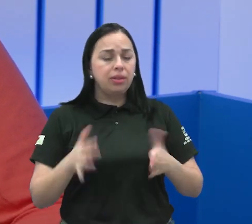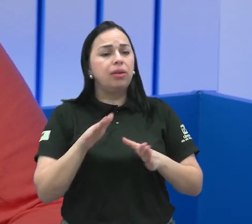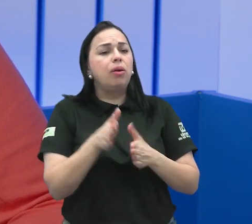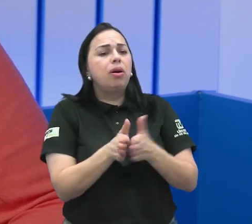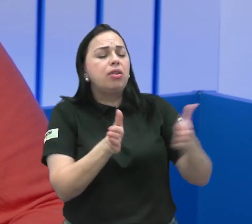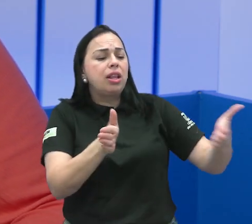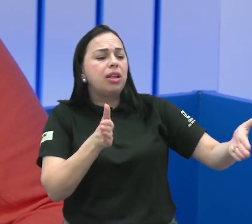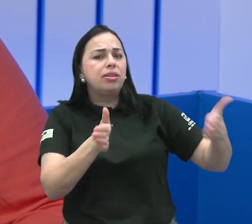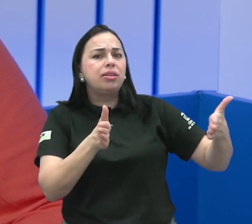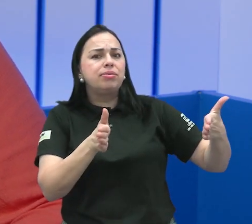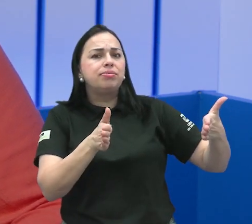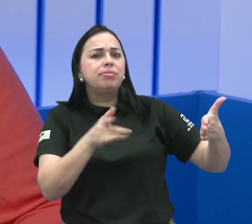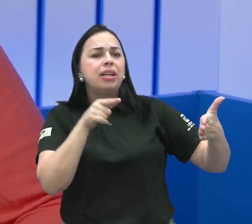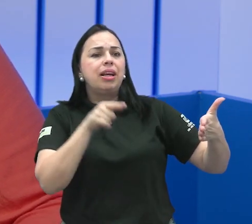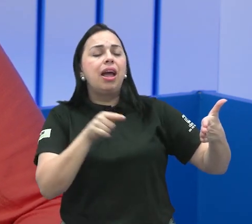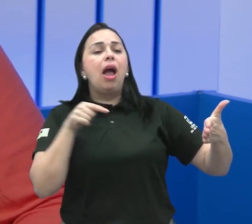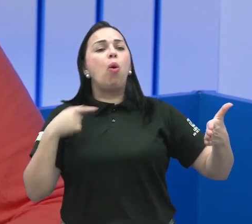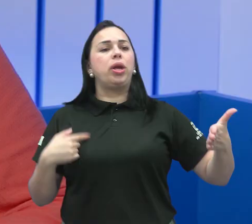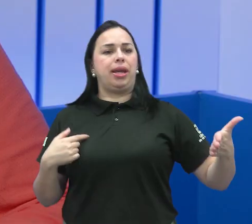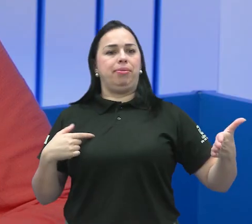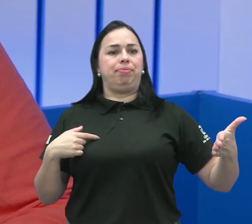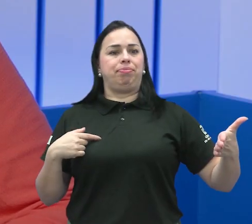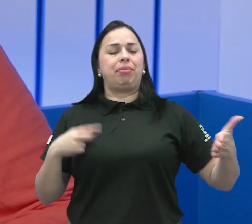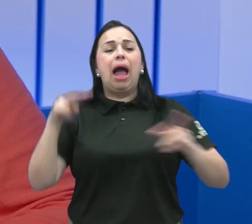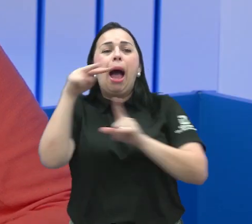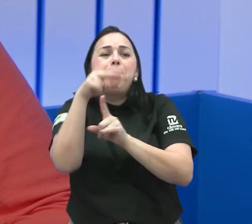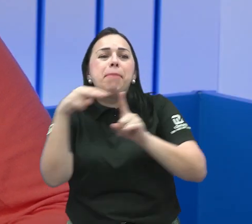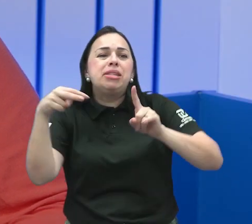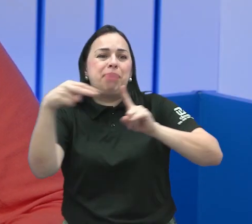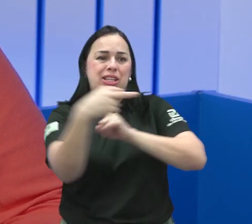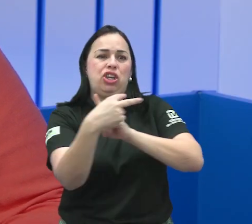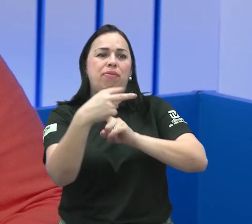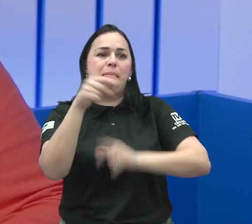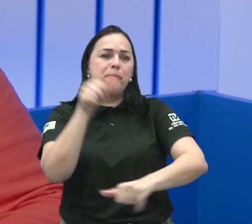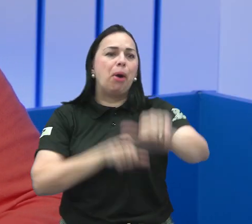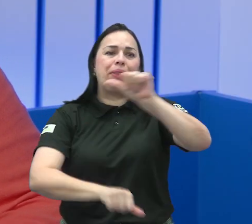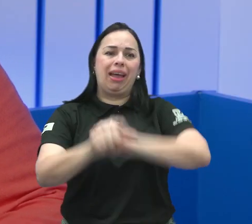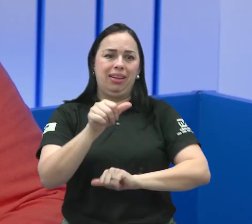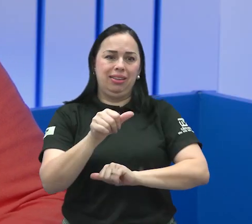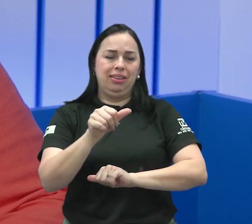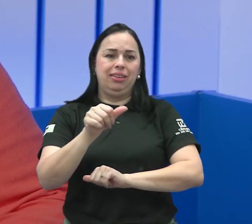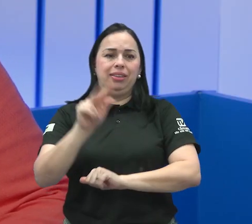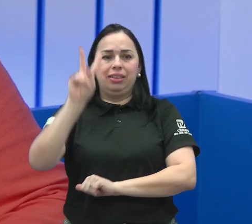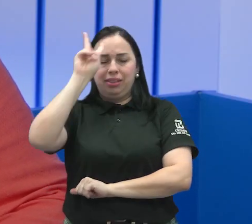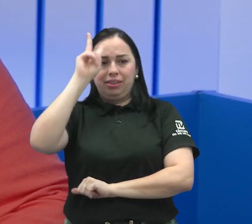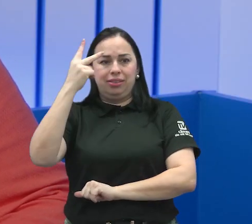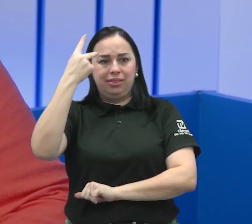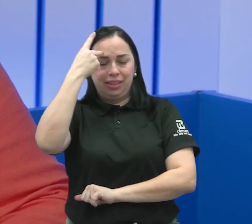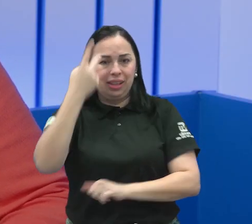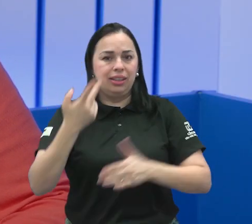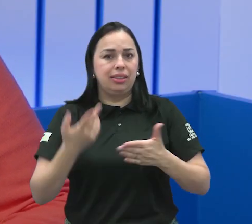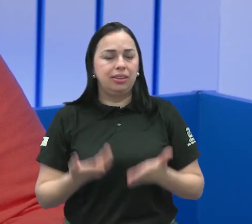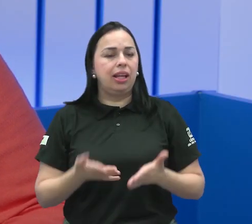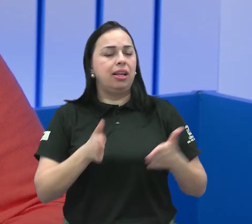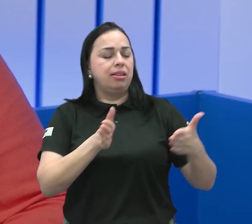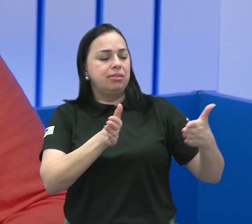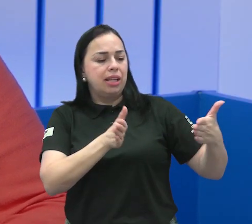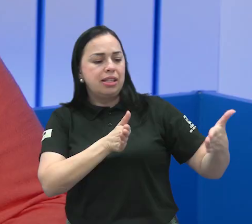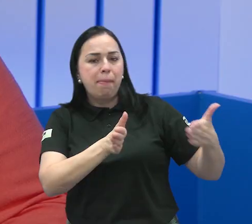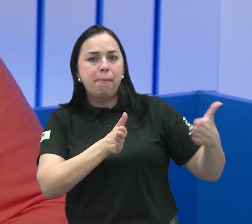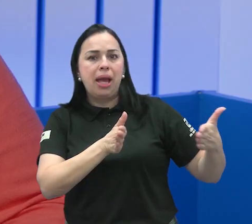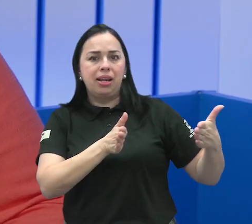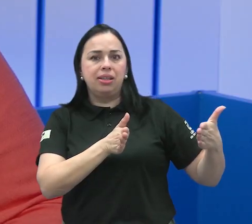que significa um reordenamento do olhar, né? Significa, então, eu considerar